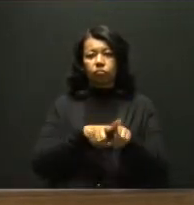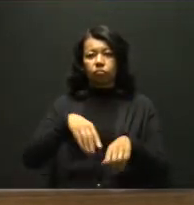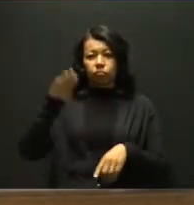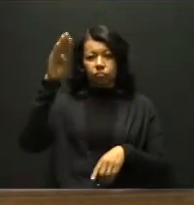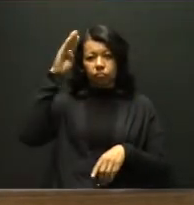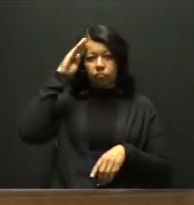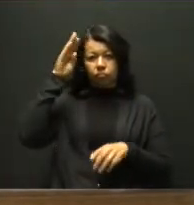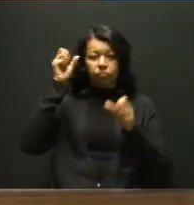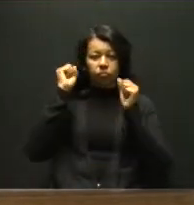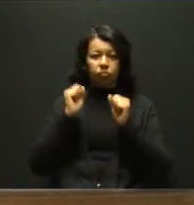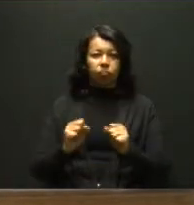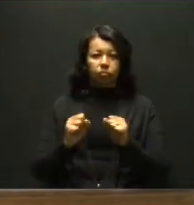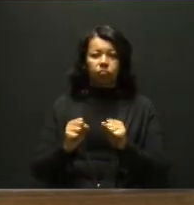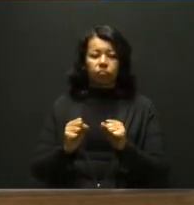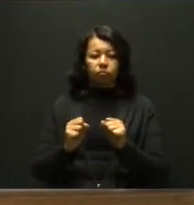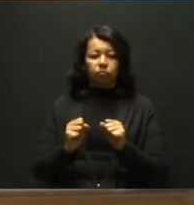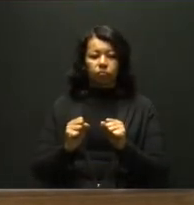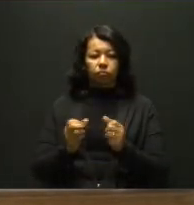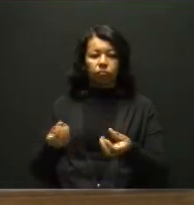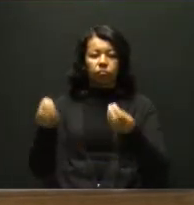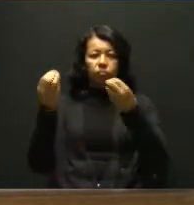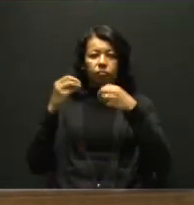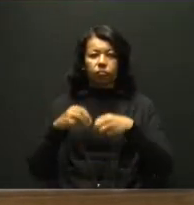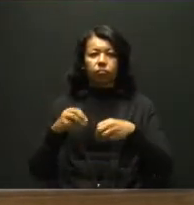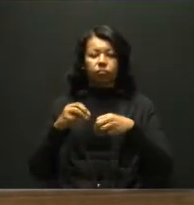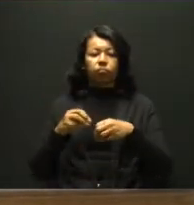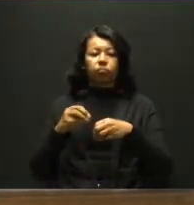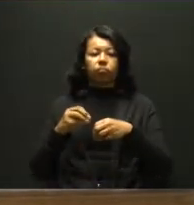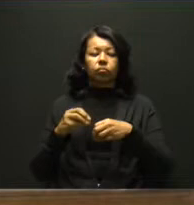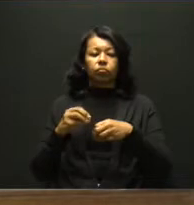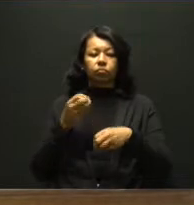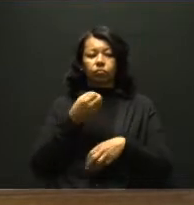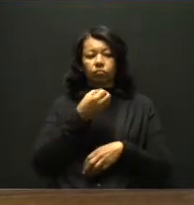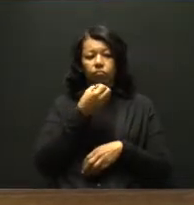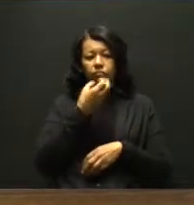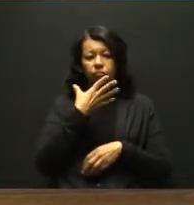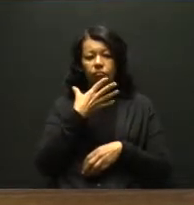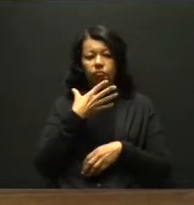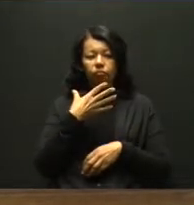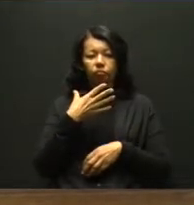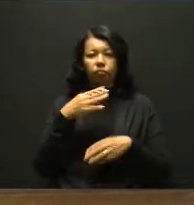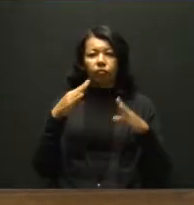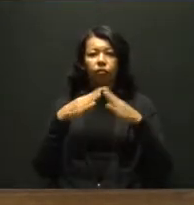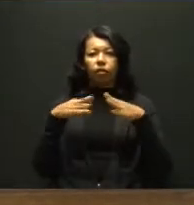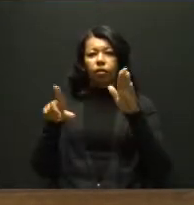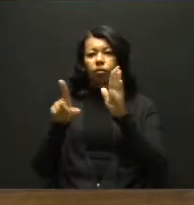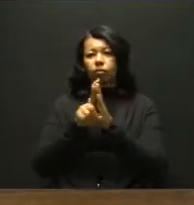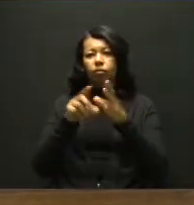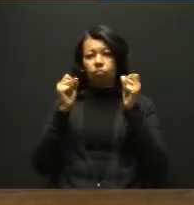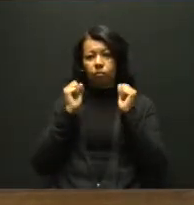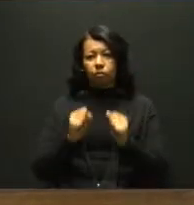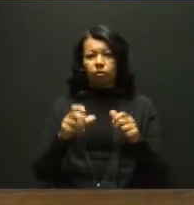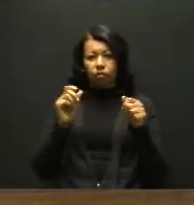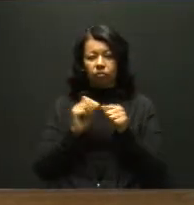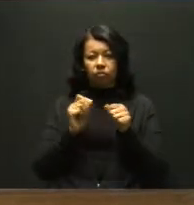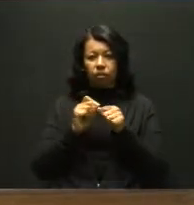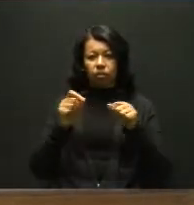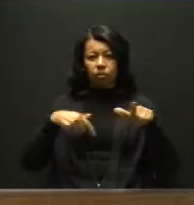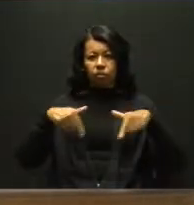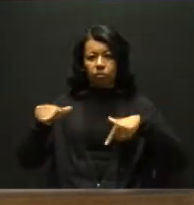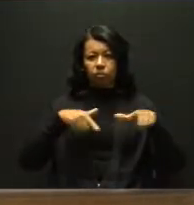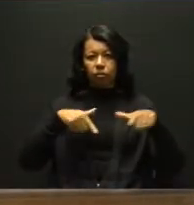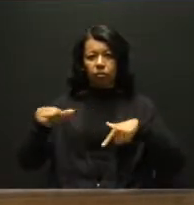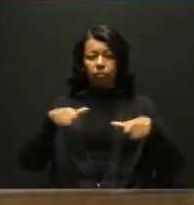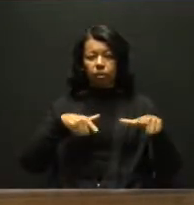puder nos dá essa essa abrandamento na casa de leis que pudesse fazer uma um trabalho